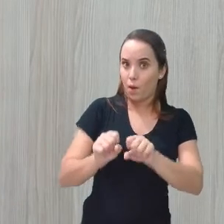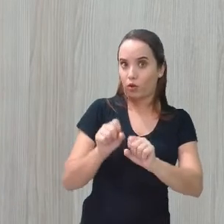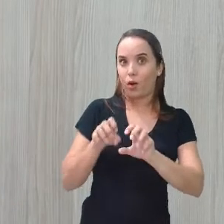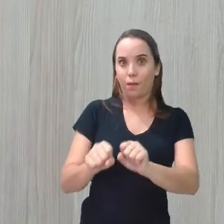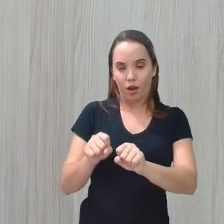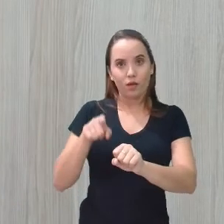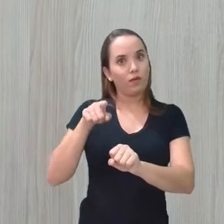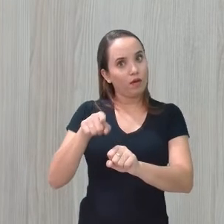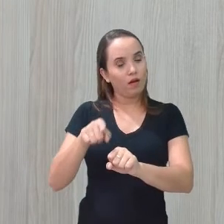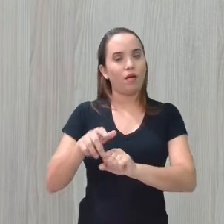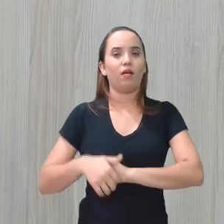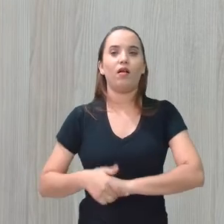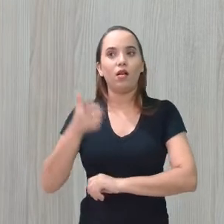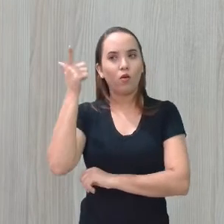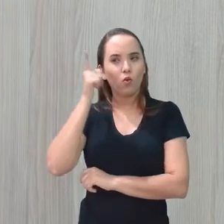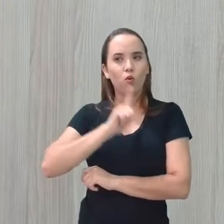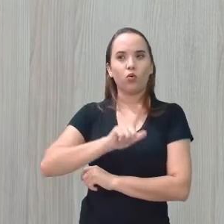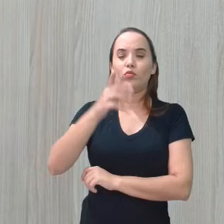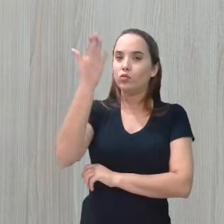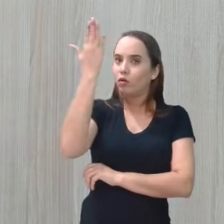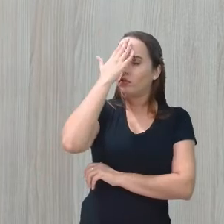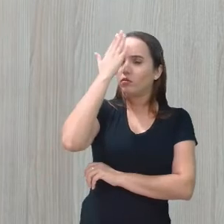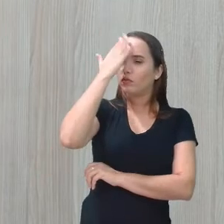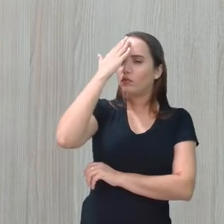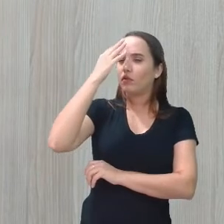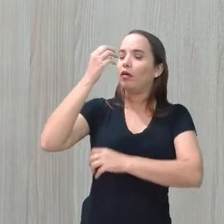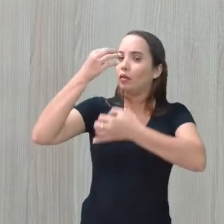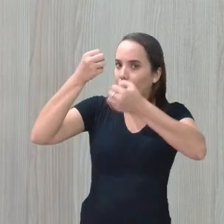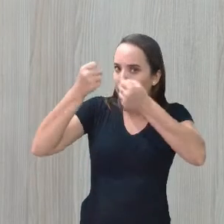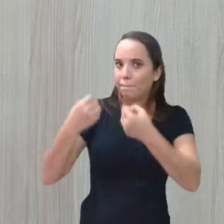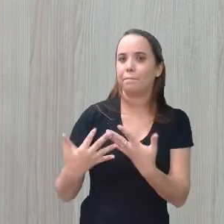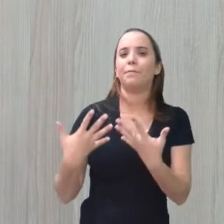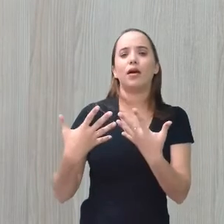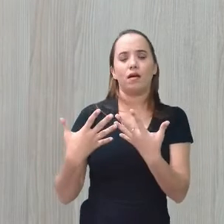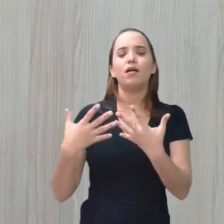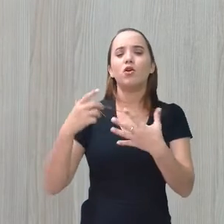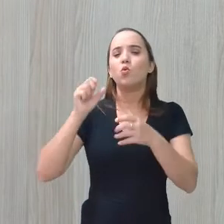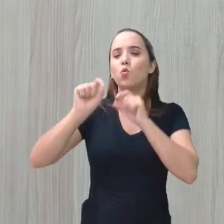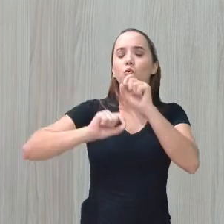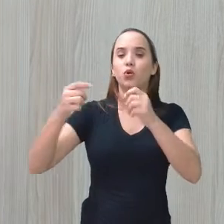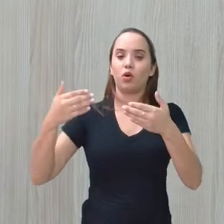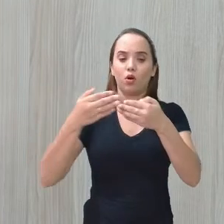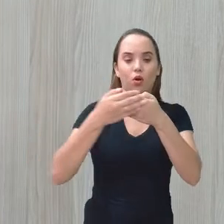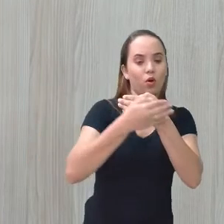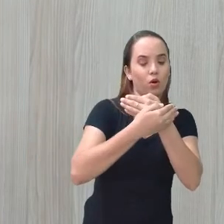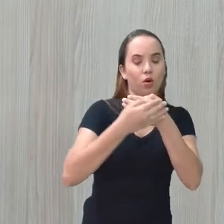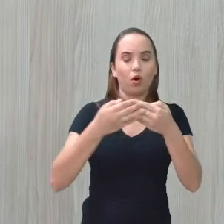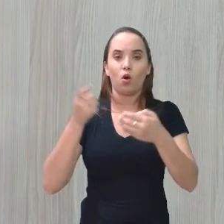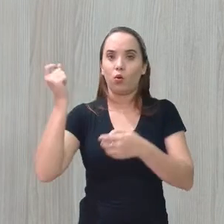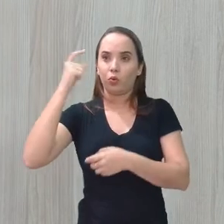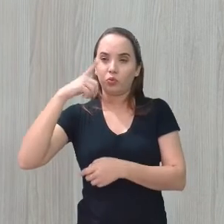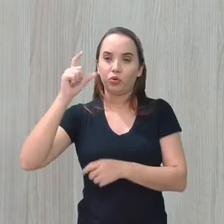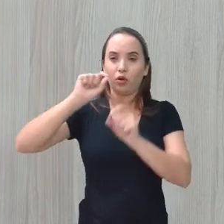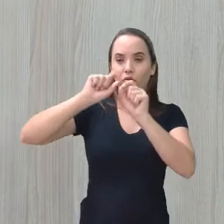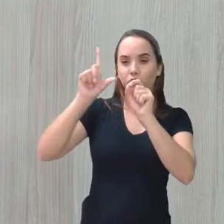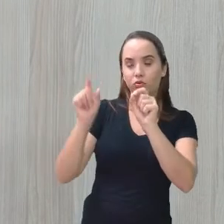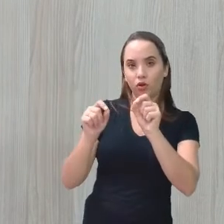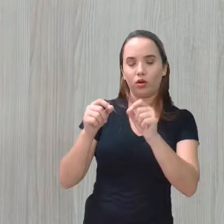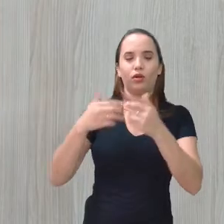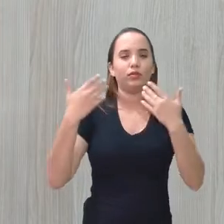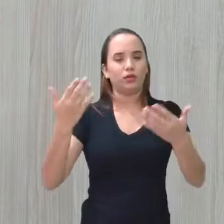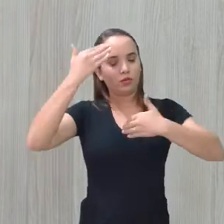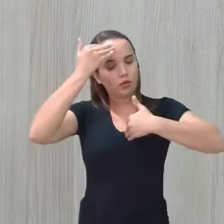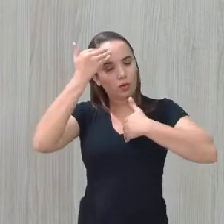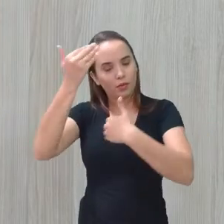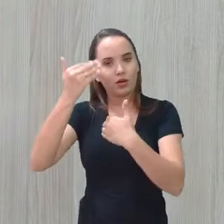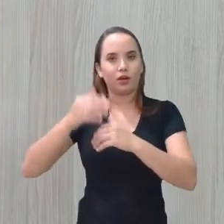você vai realmente entender o que é um eclipse lunar e um eclipse solar. Então, muito obrigada pela participação,